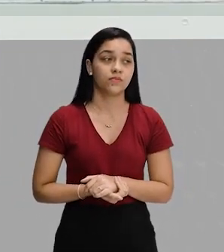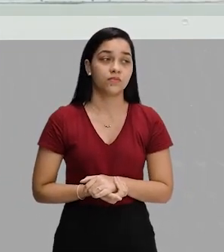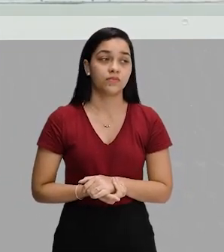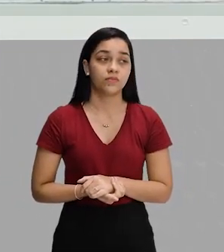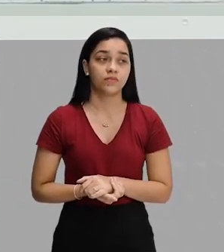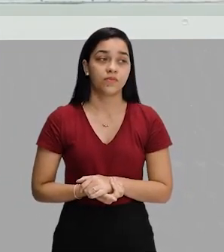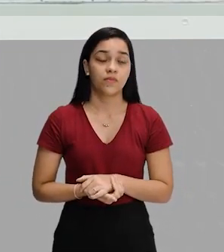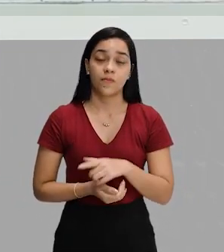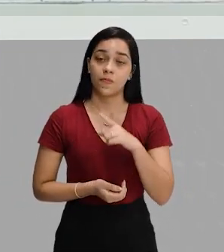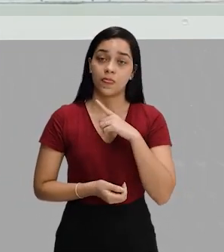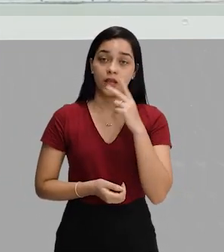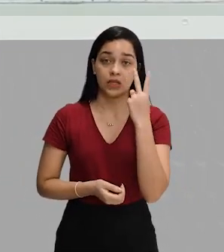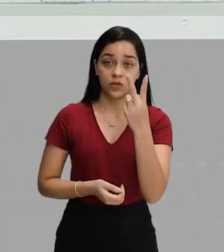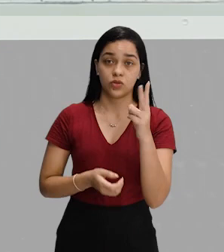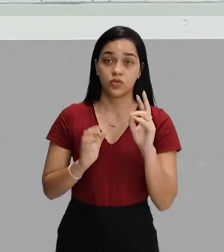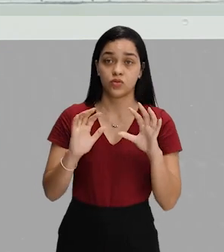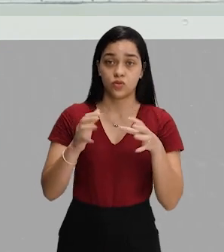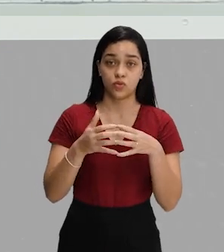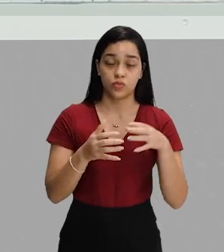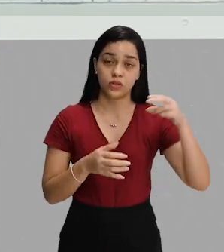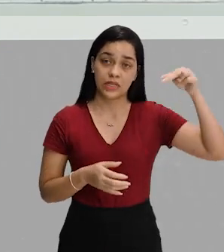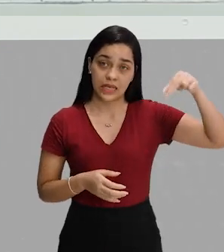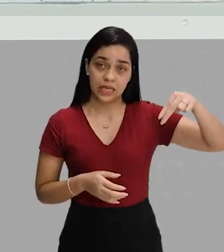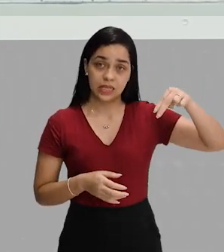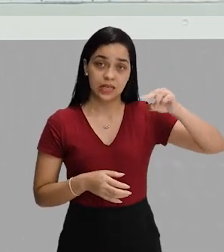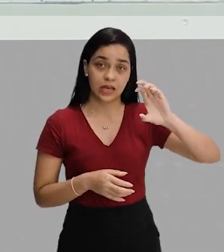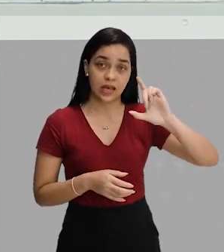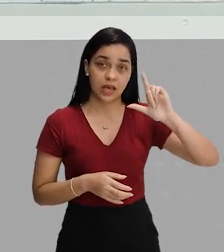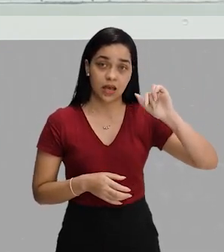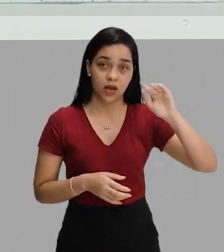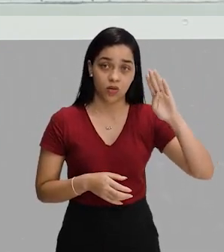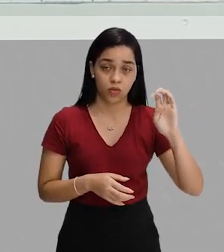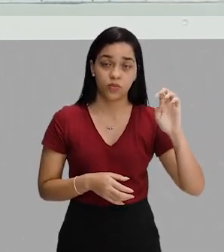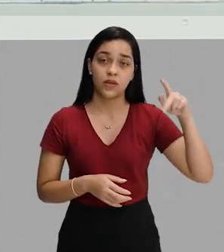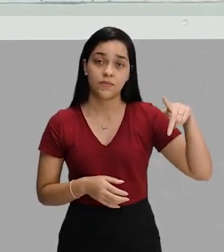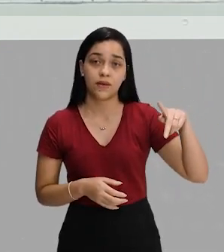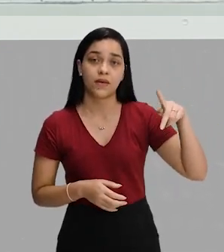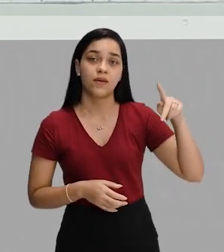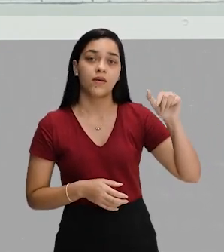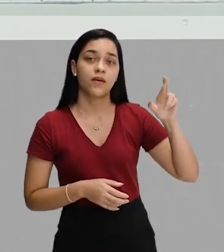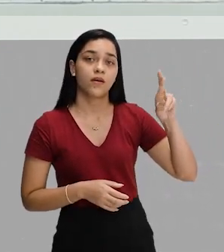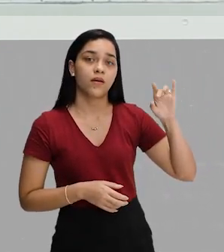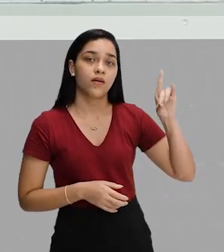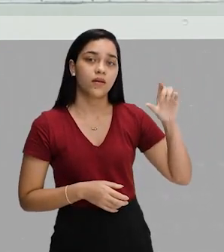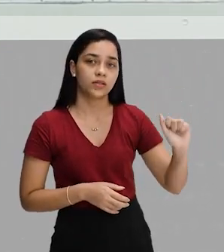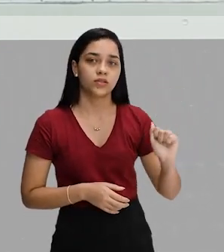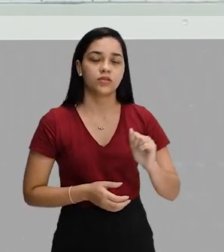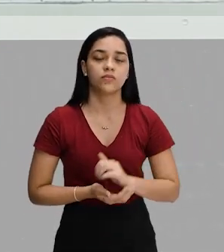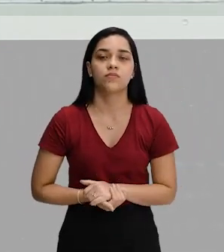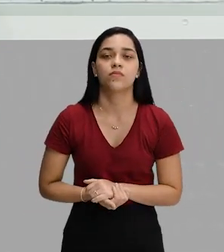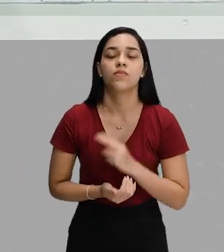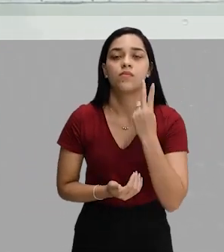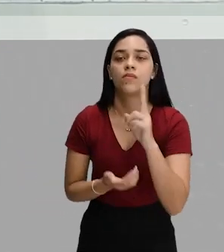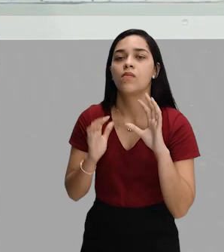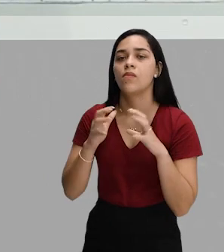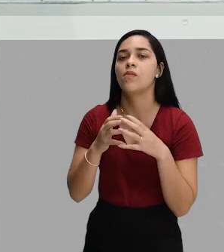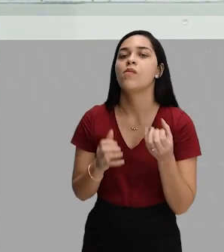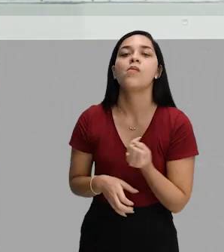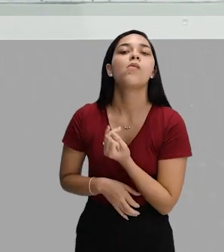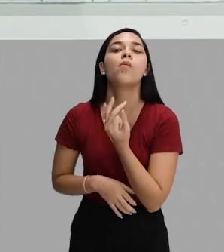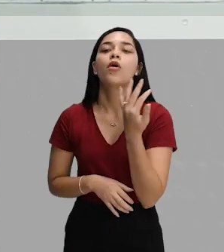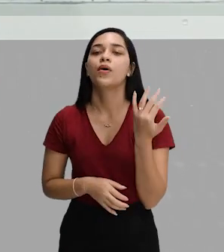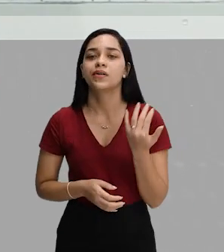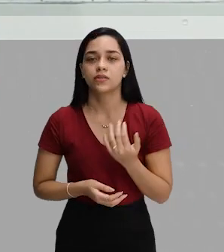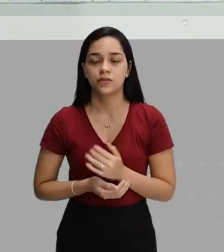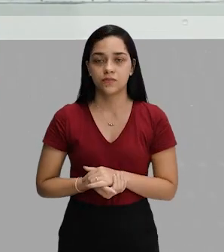tenho dois clubes. N é clube, P, partida. Dois clubes vão ter quantas